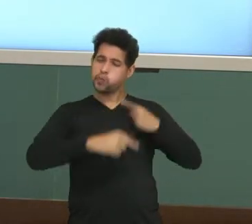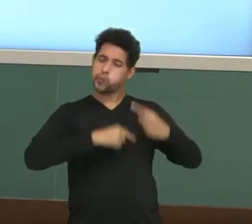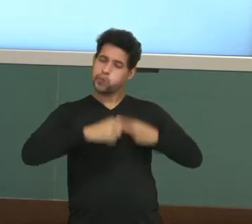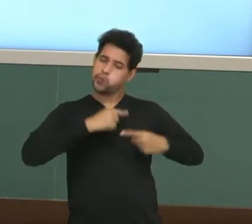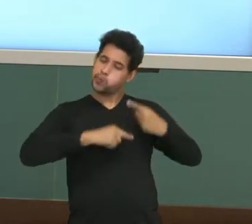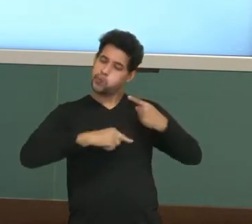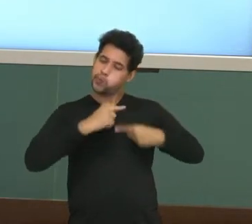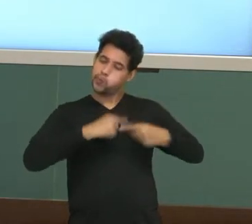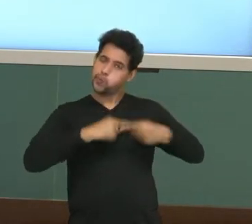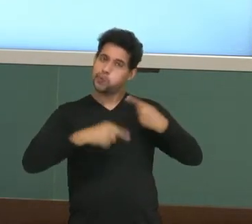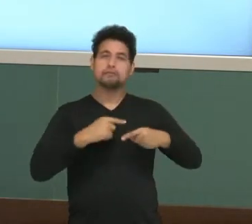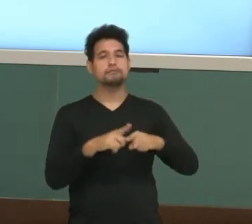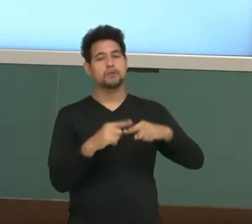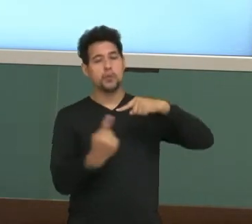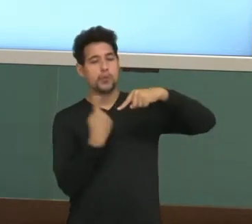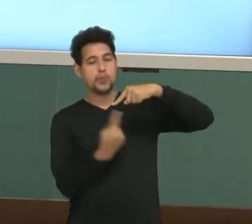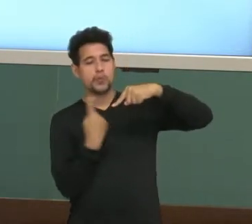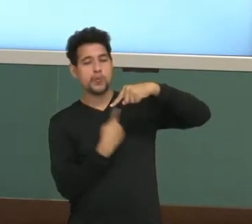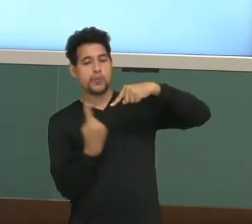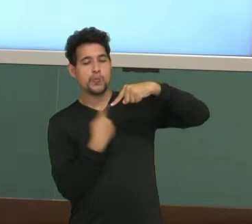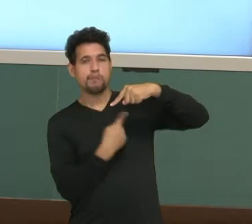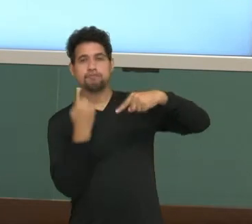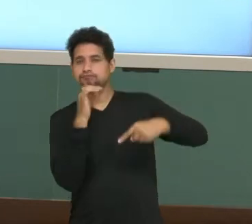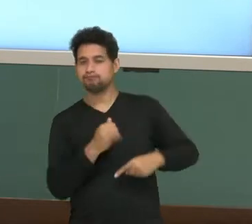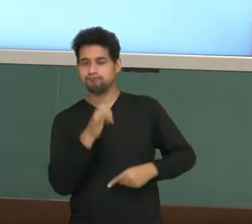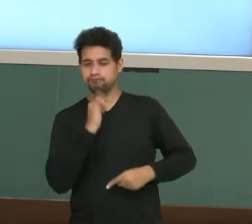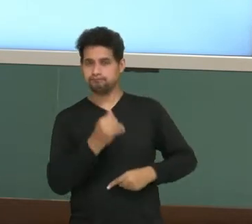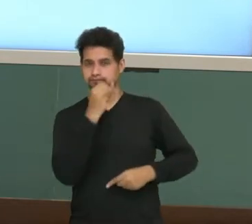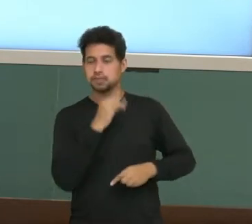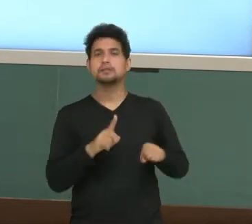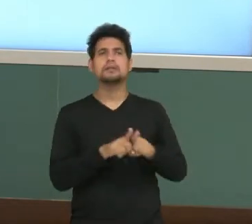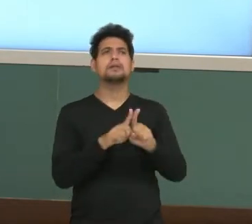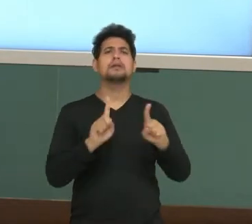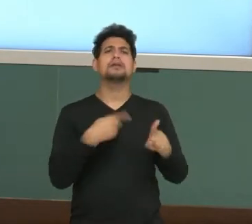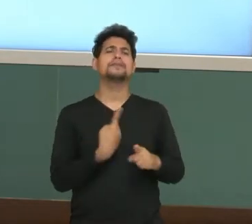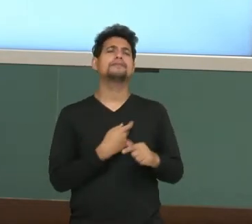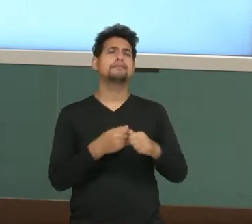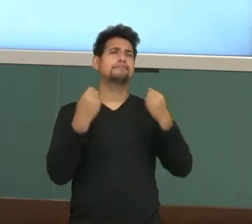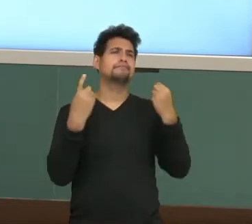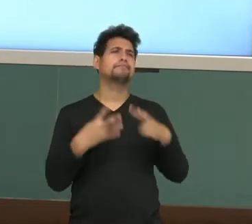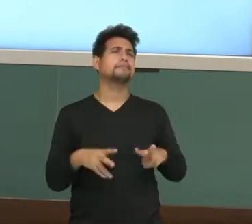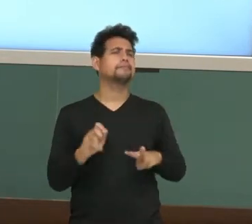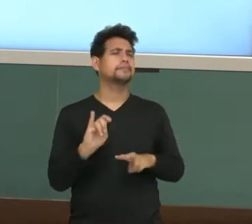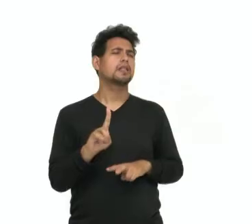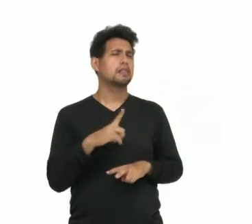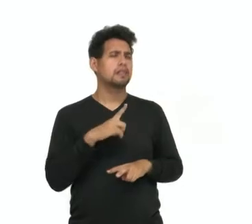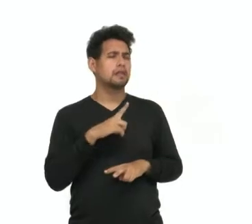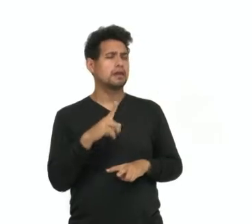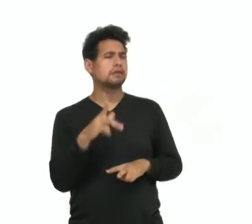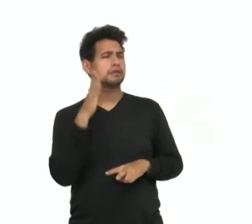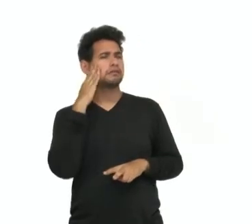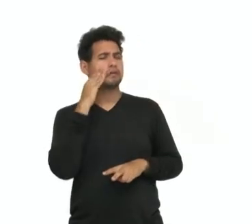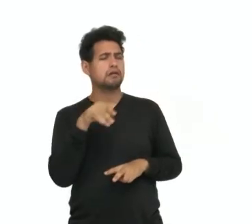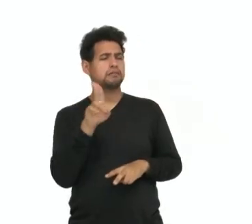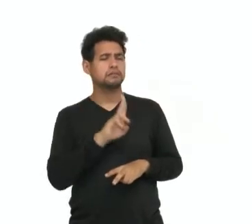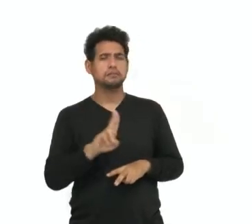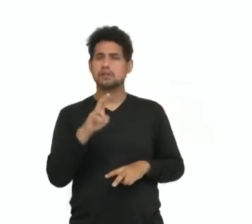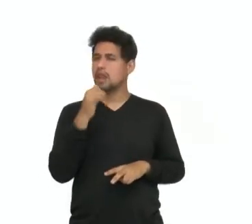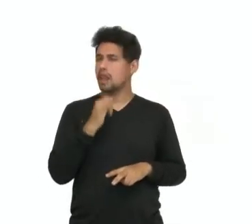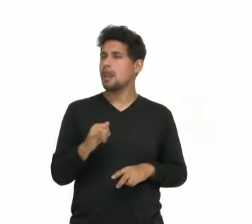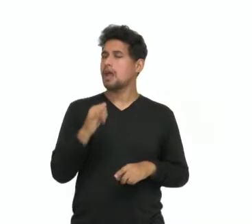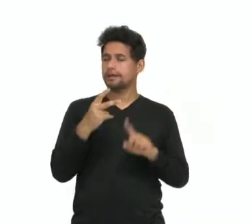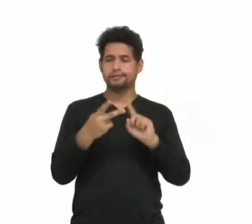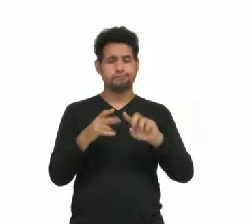dos rios para a geração de eletricidade. A gente vai fazer aqui, você tem acesso a equipamentos elétricos